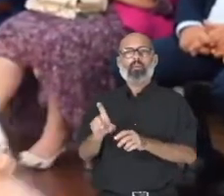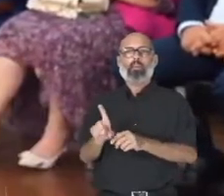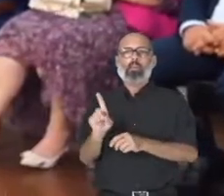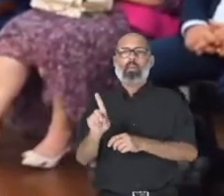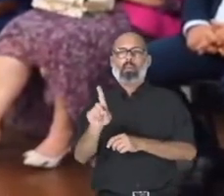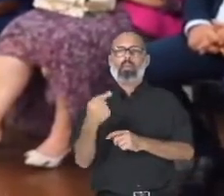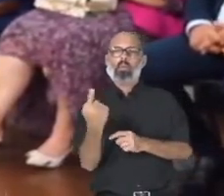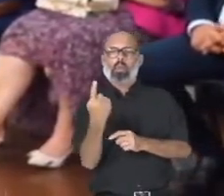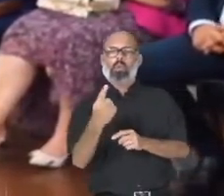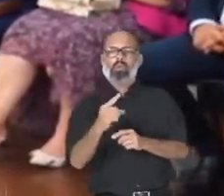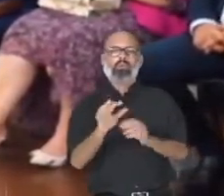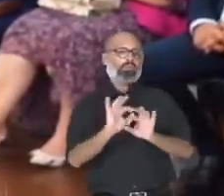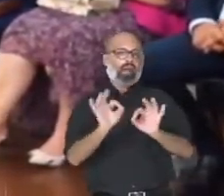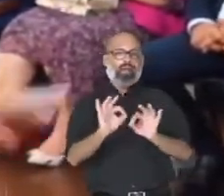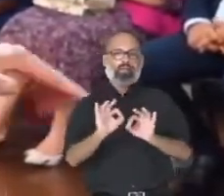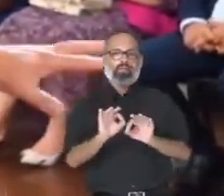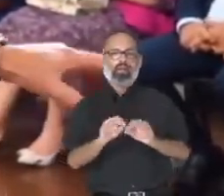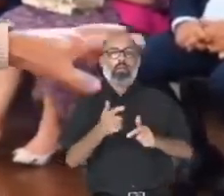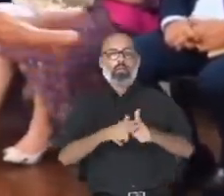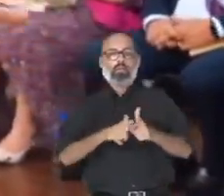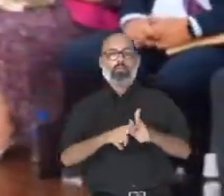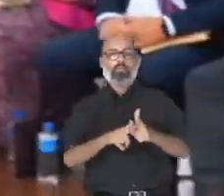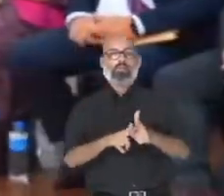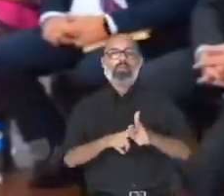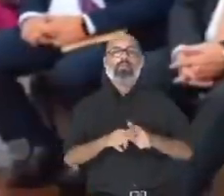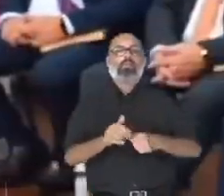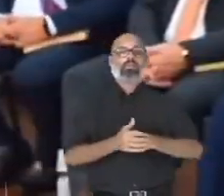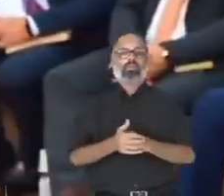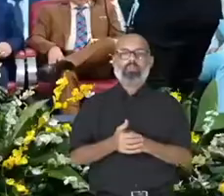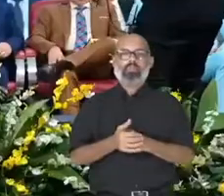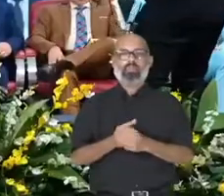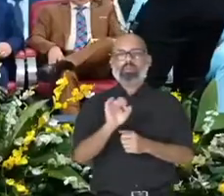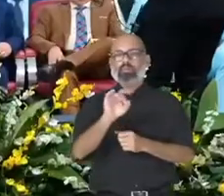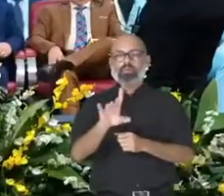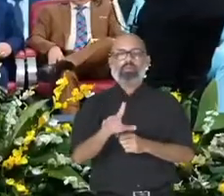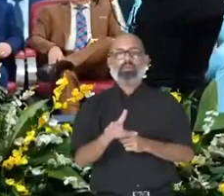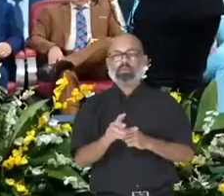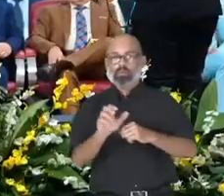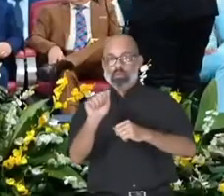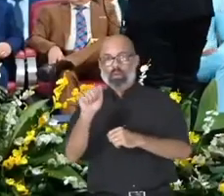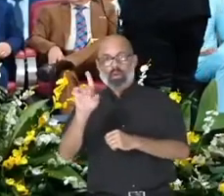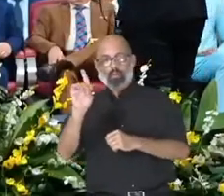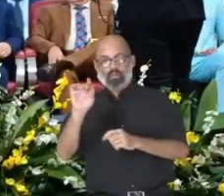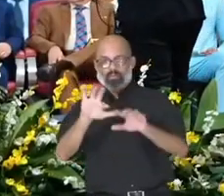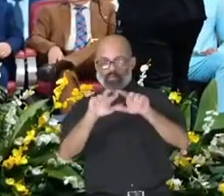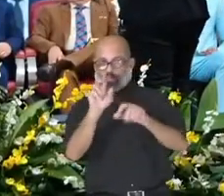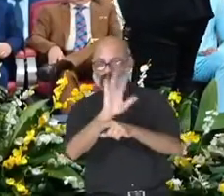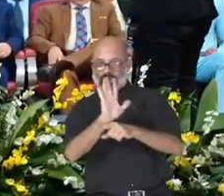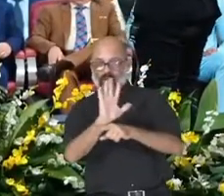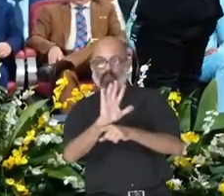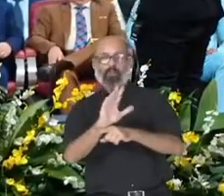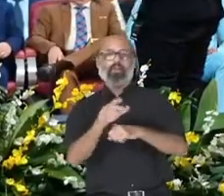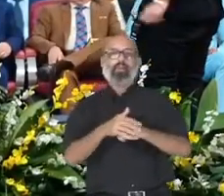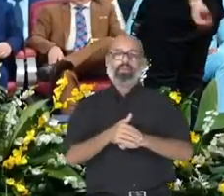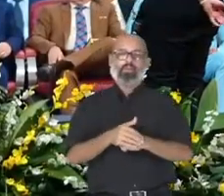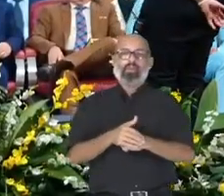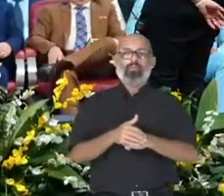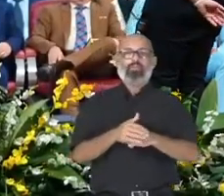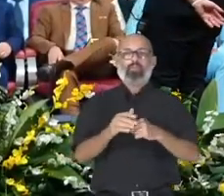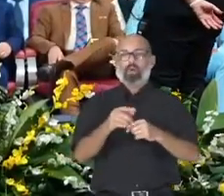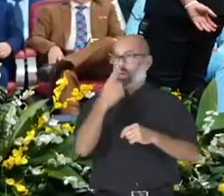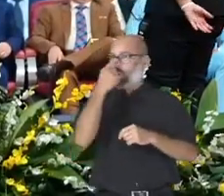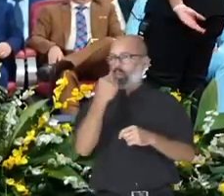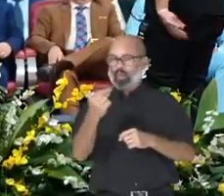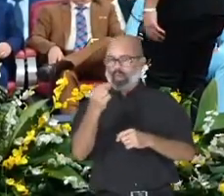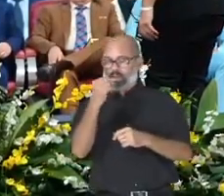andando sozinha, sim ou não? Já viu uma mão andando sozinha? Só da família Adams, né, que tem lá um filme. Você já viu uma orelha andando sozinha? Um